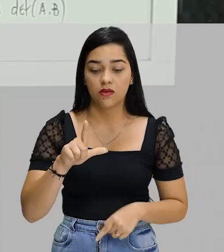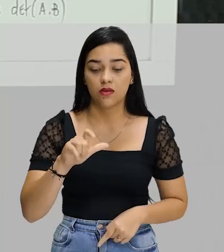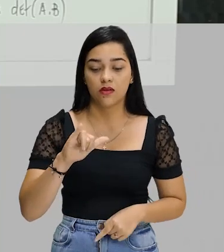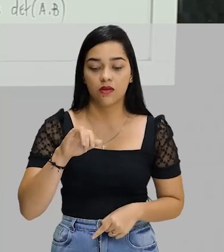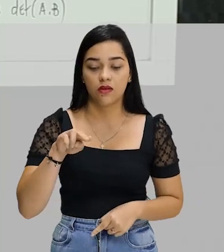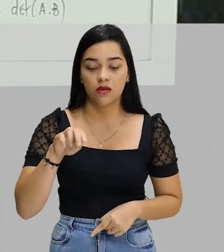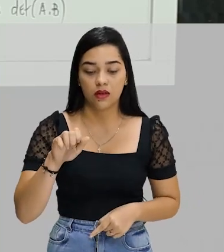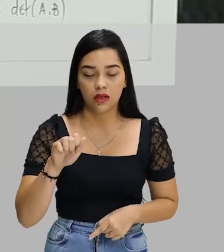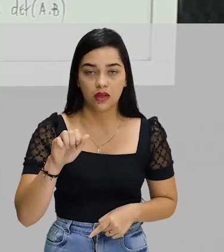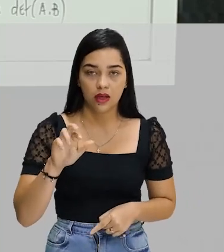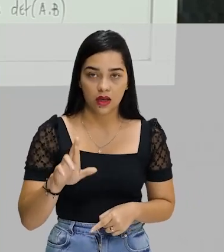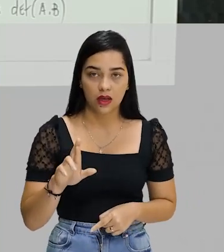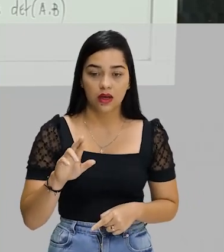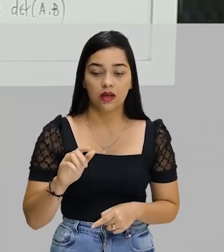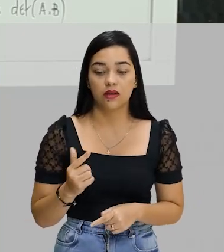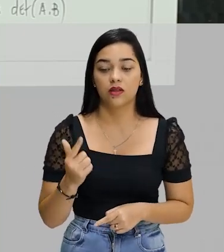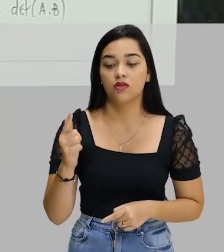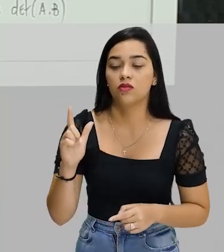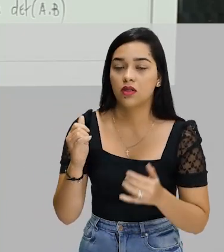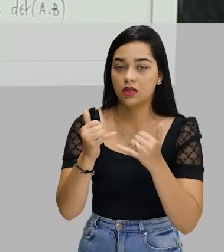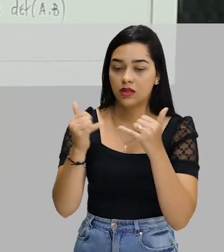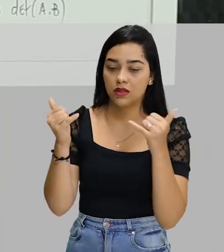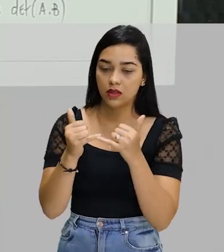linear das outras linhas.